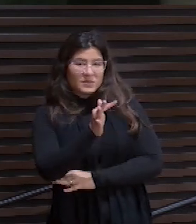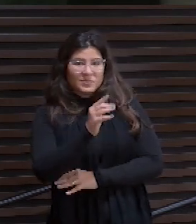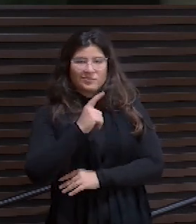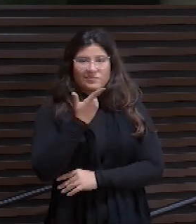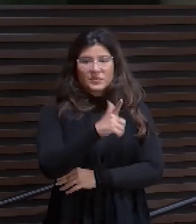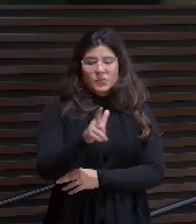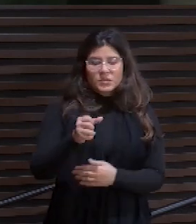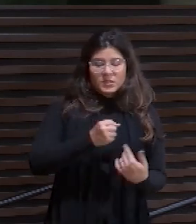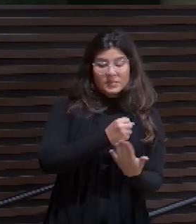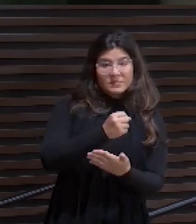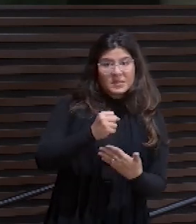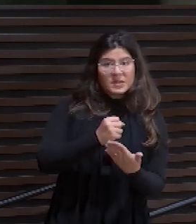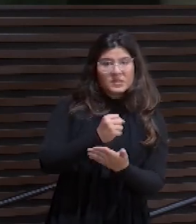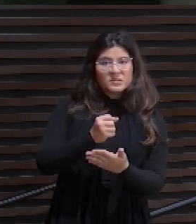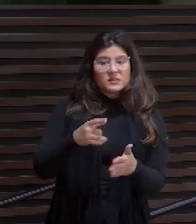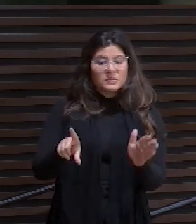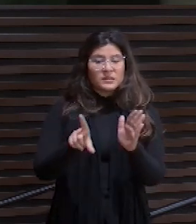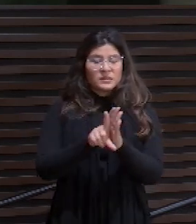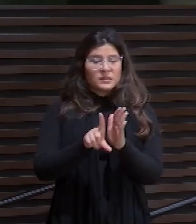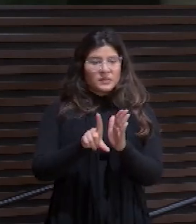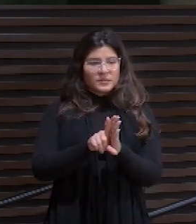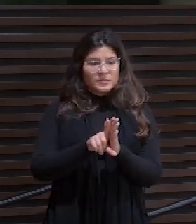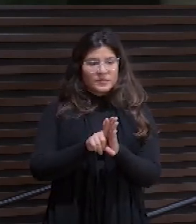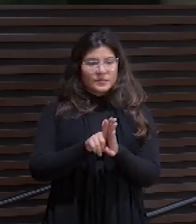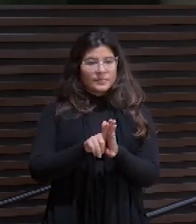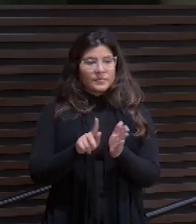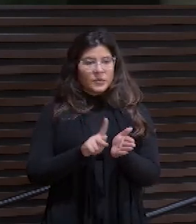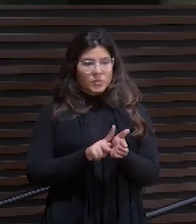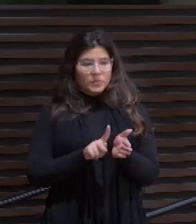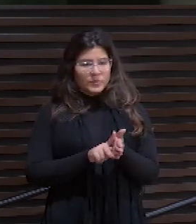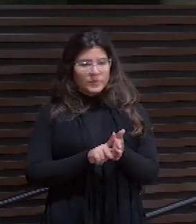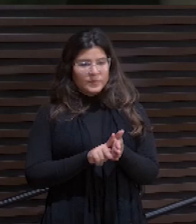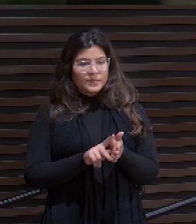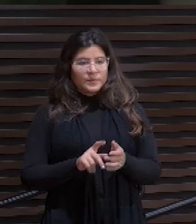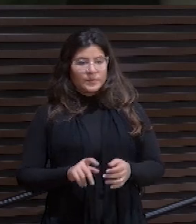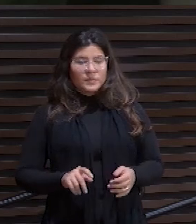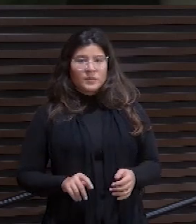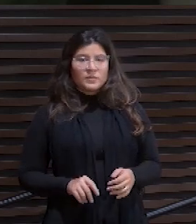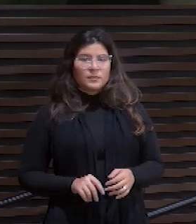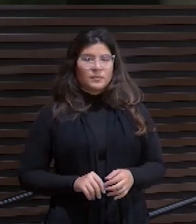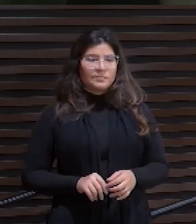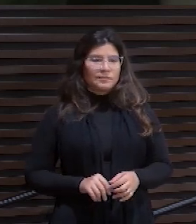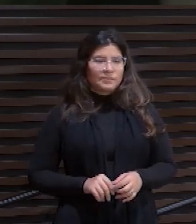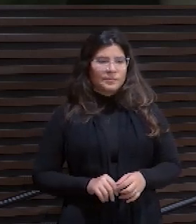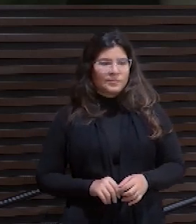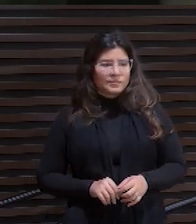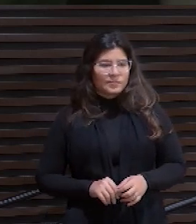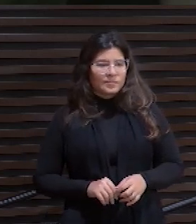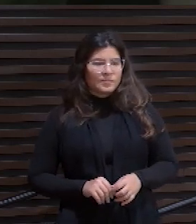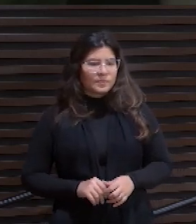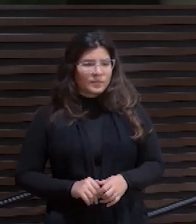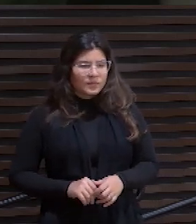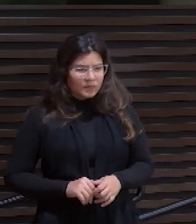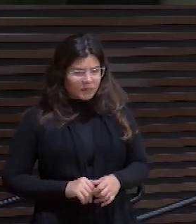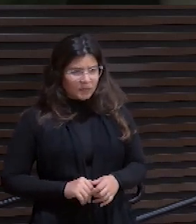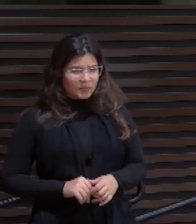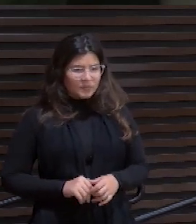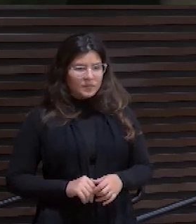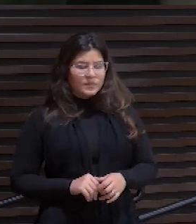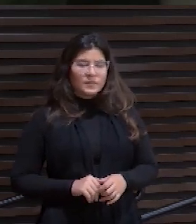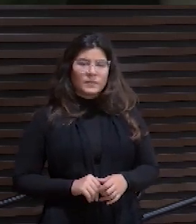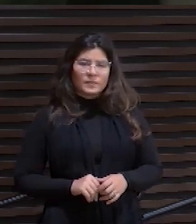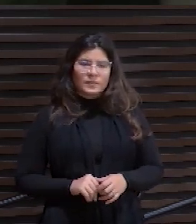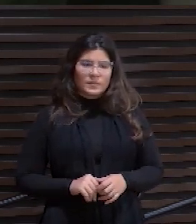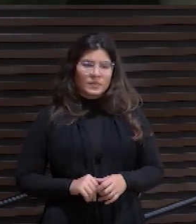e legalista. Porque além de ser legalista, era inapropriado jejuar naquela ocasião. E Jesus vai